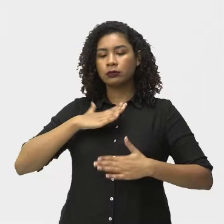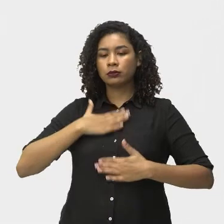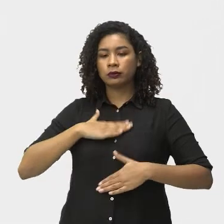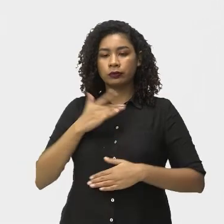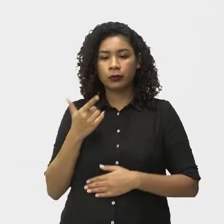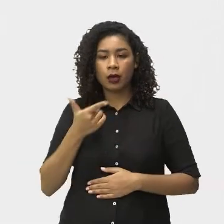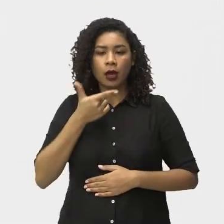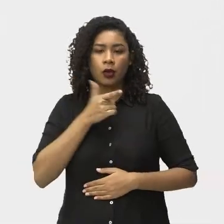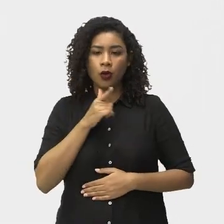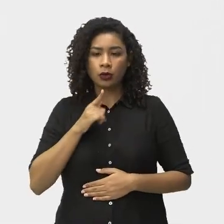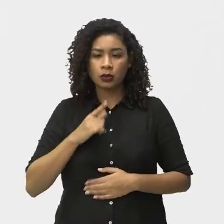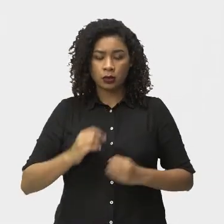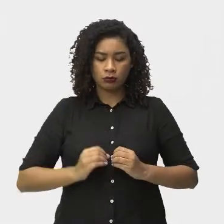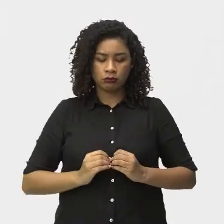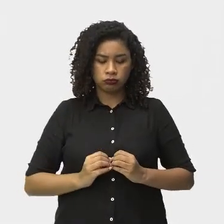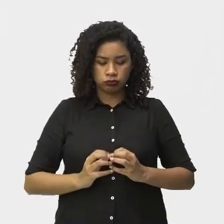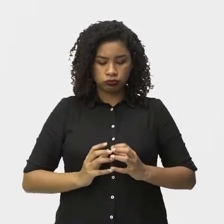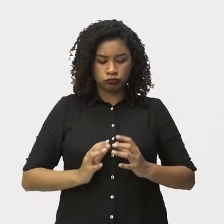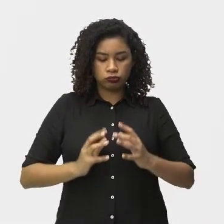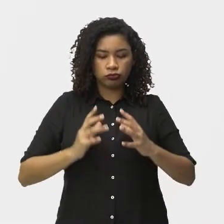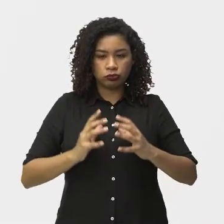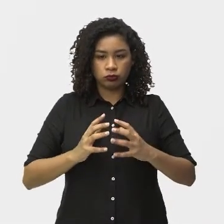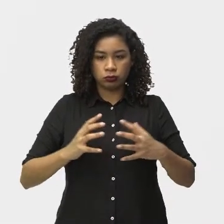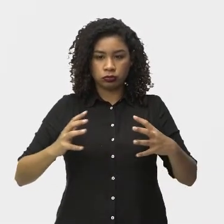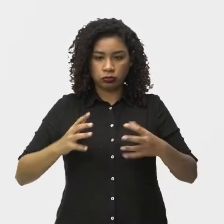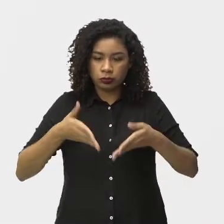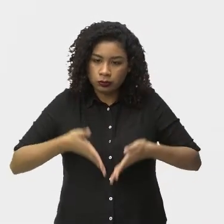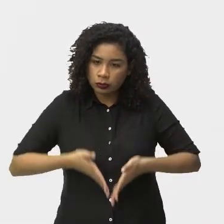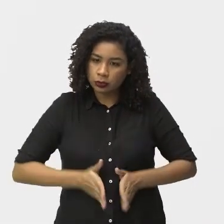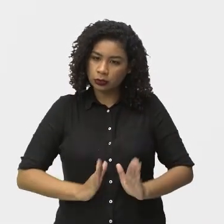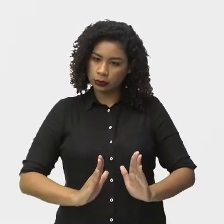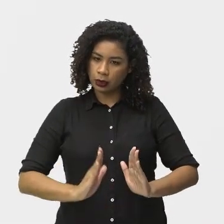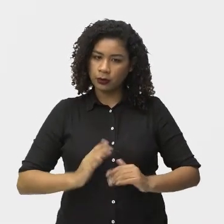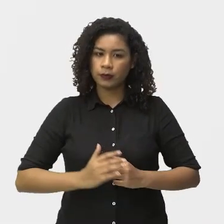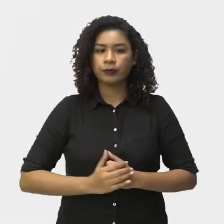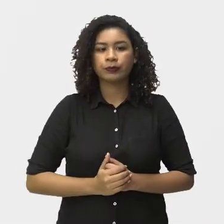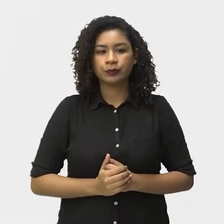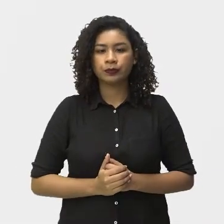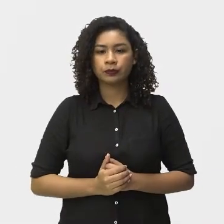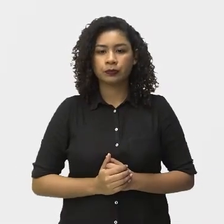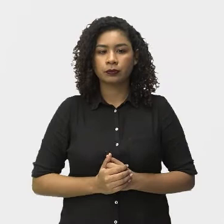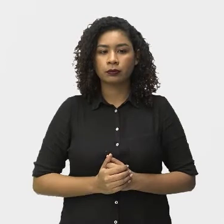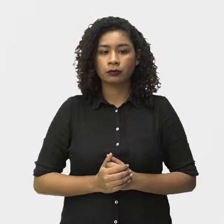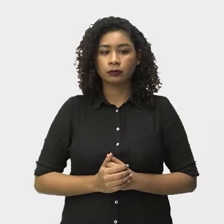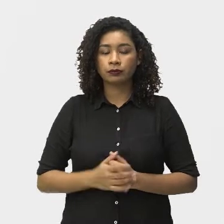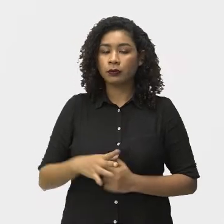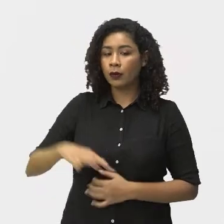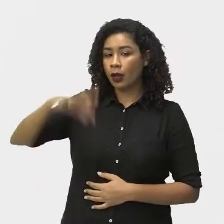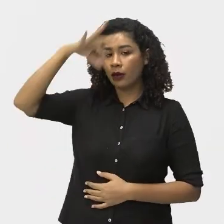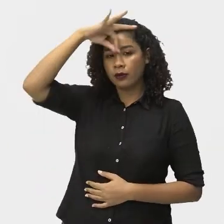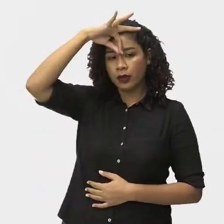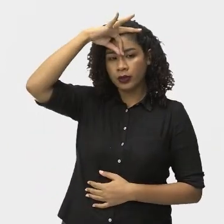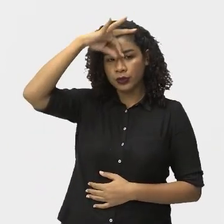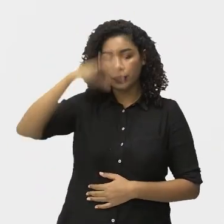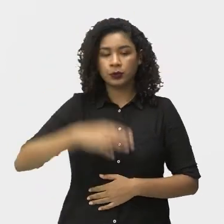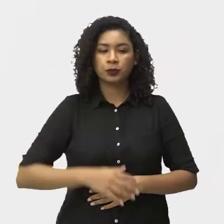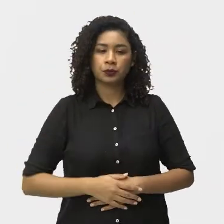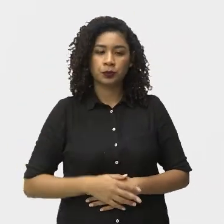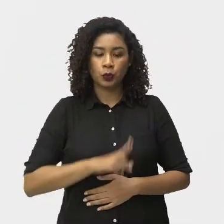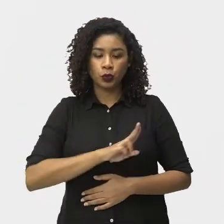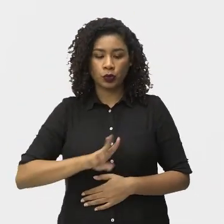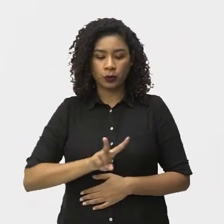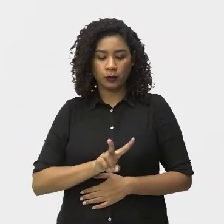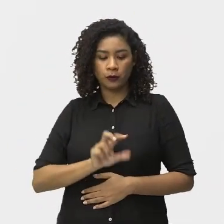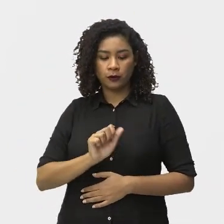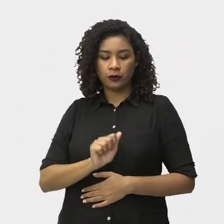reprodução. A vagina, aí na próxima imagem, que é um canal que recebe o pênis durante o ato sexual, né? A